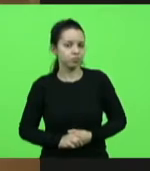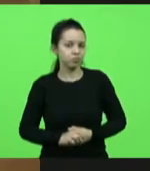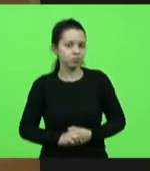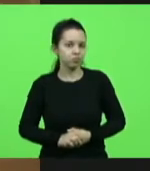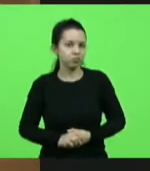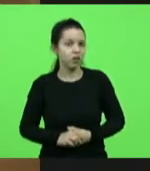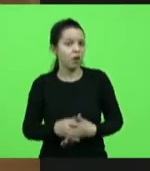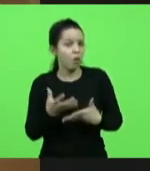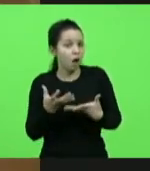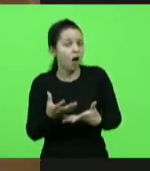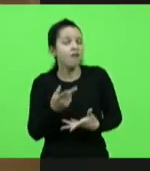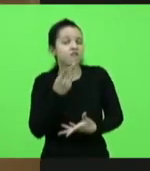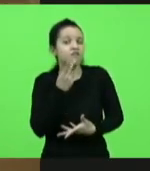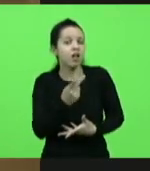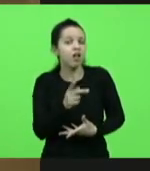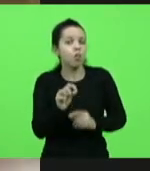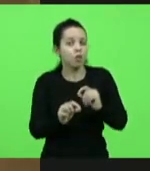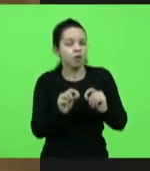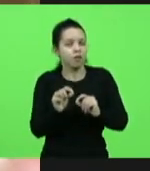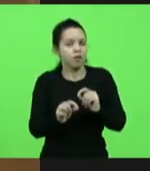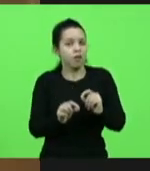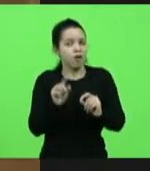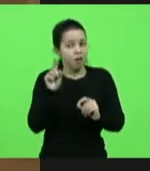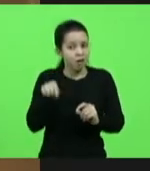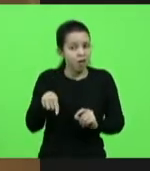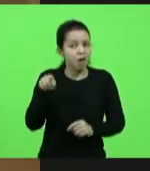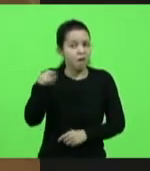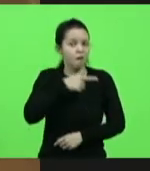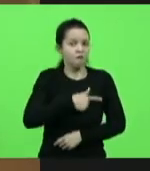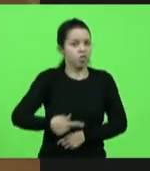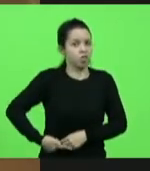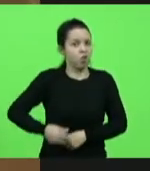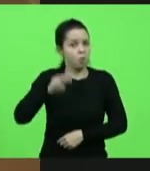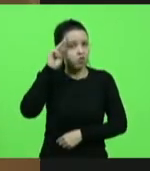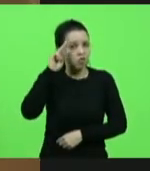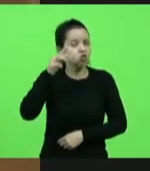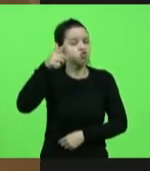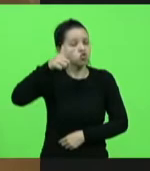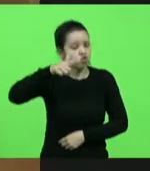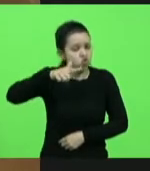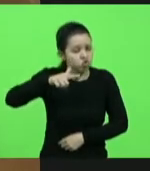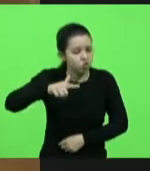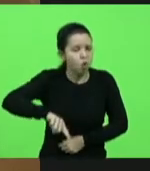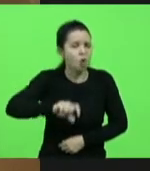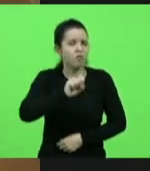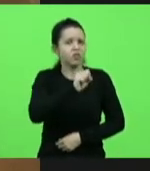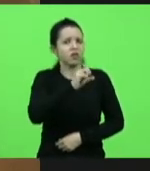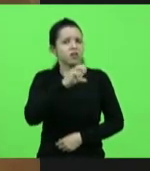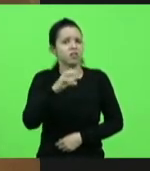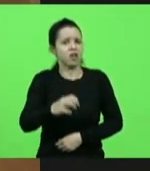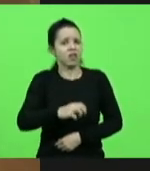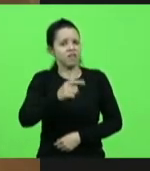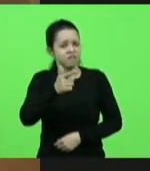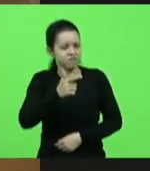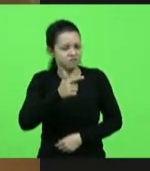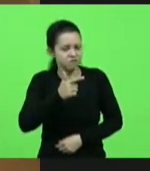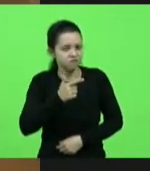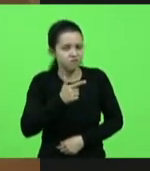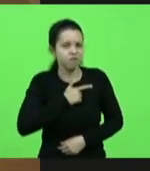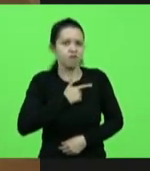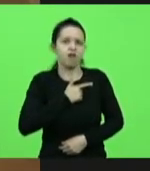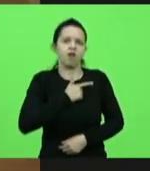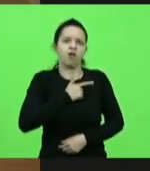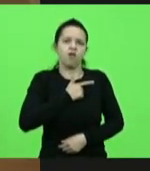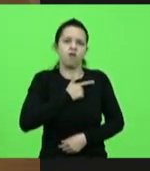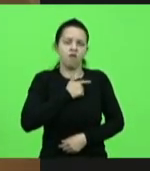queria dizer que o governador coloca novamente Santa Catarina no vexame. O Ministério Público precisa dar uma